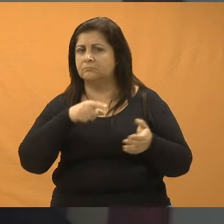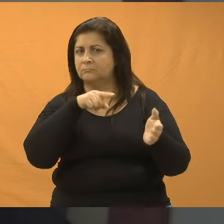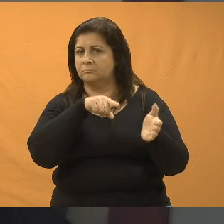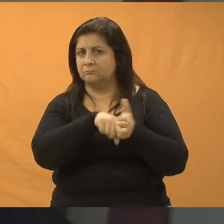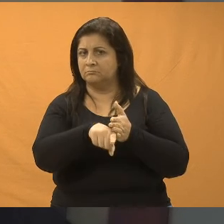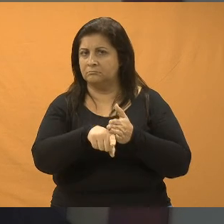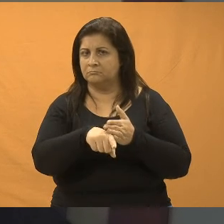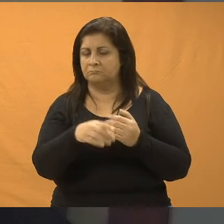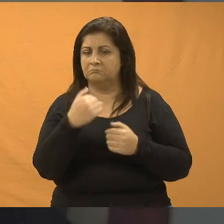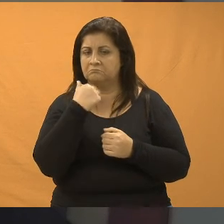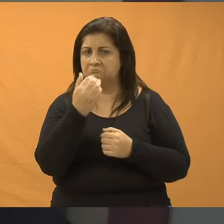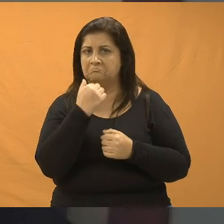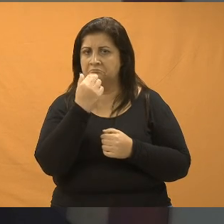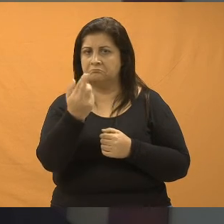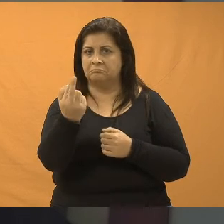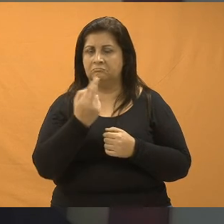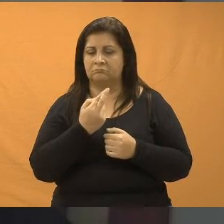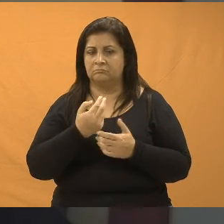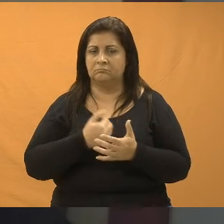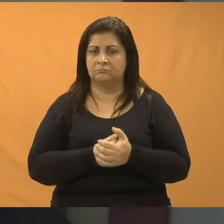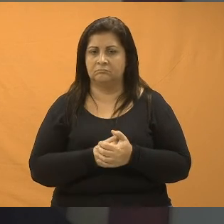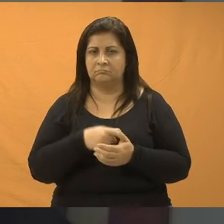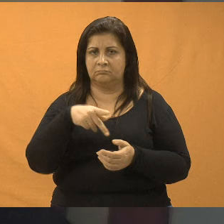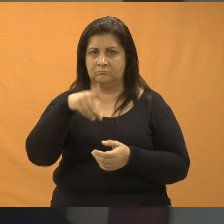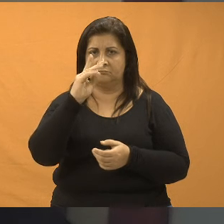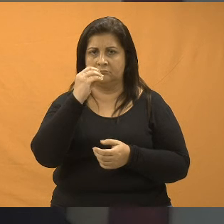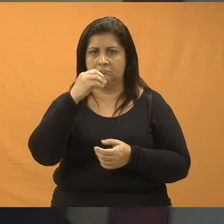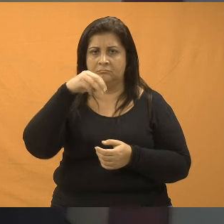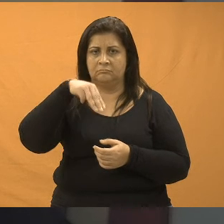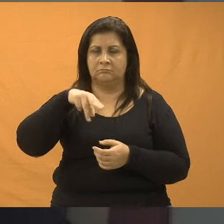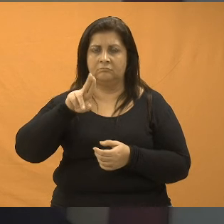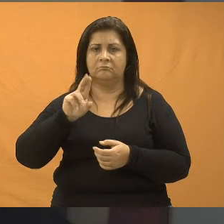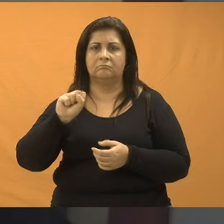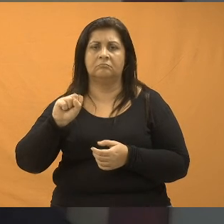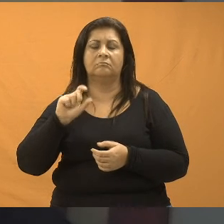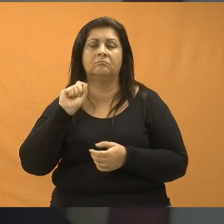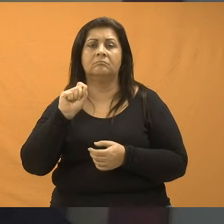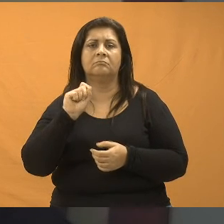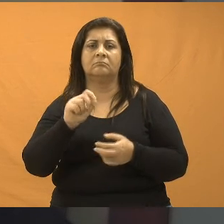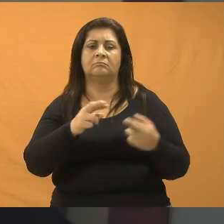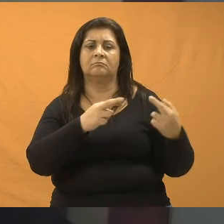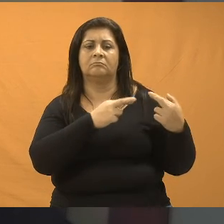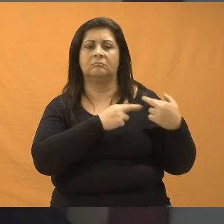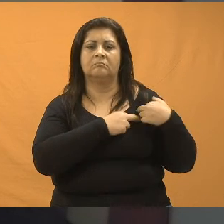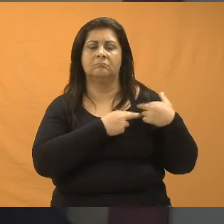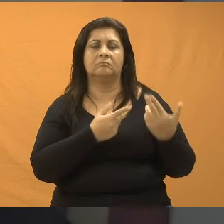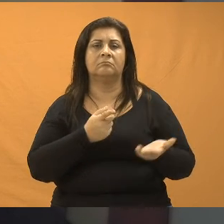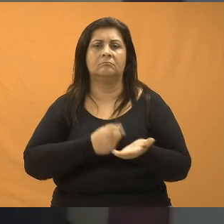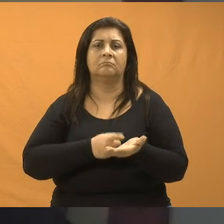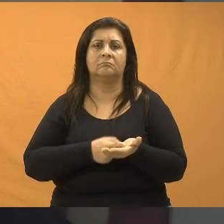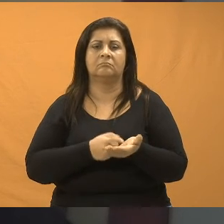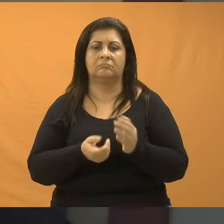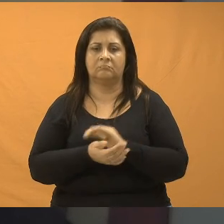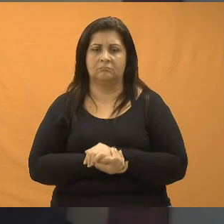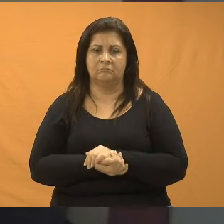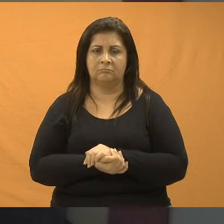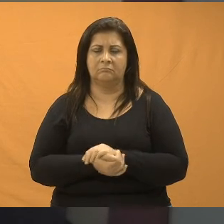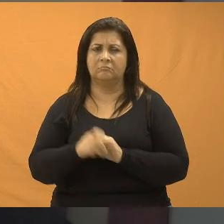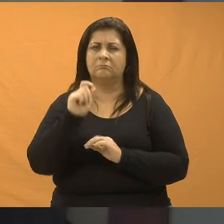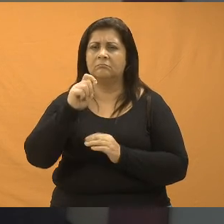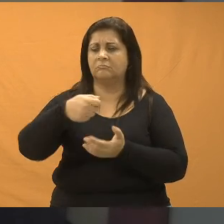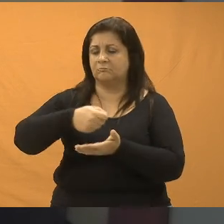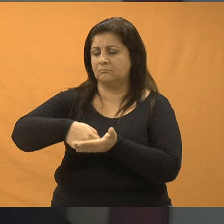pergunta, até agora não obtive resposta do Comos, quem é que é o responsável pelos contratos? Quem assina